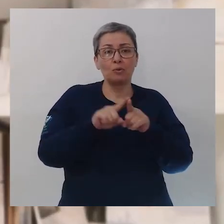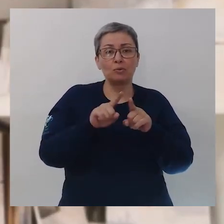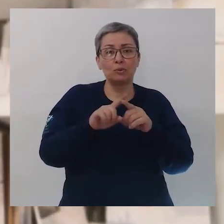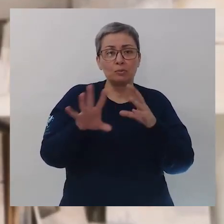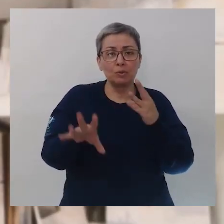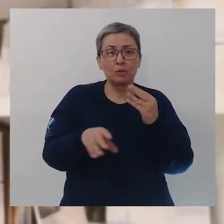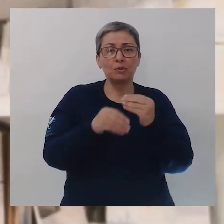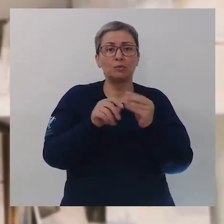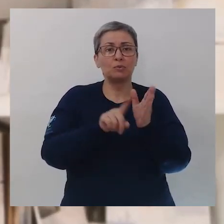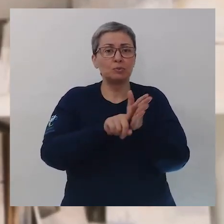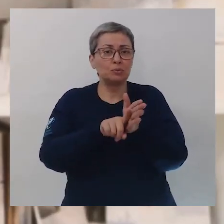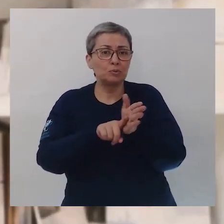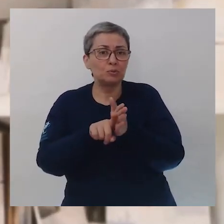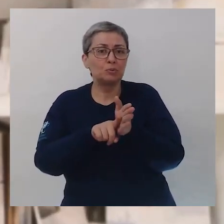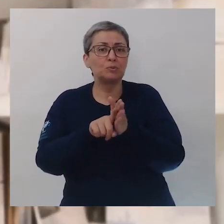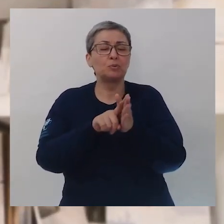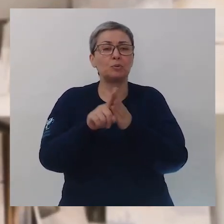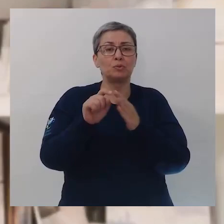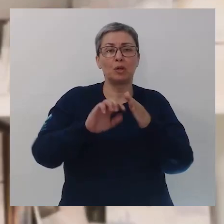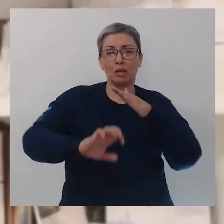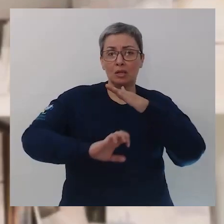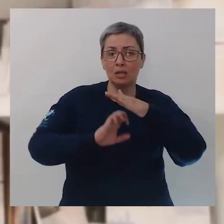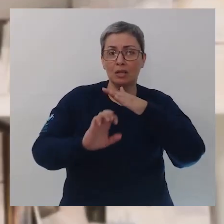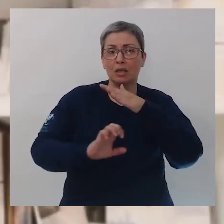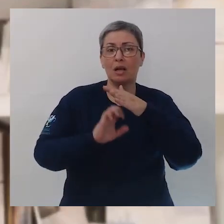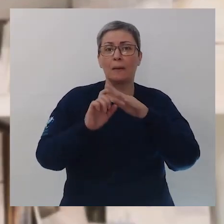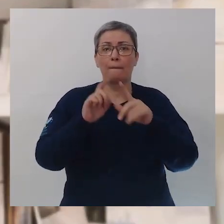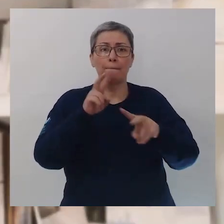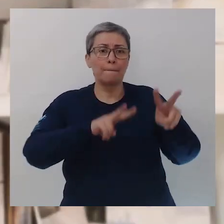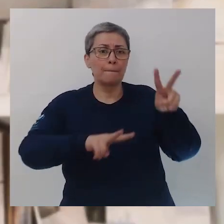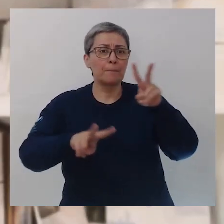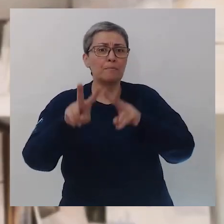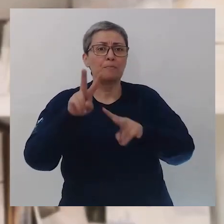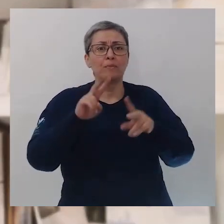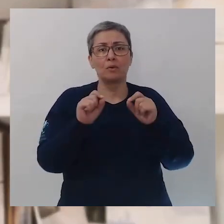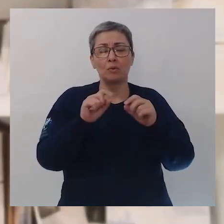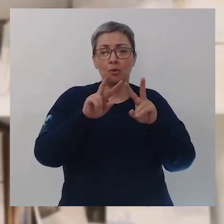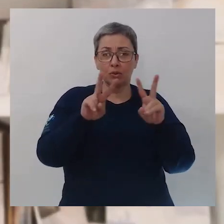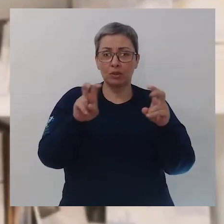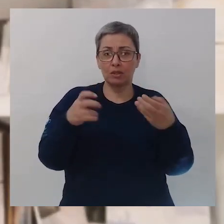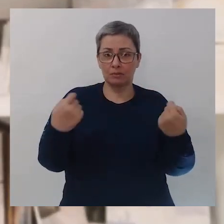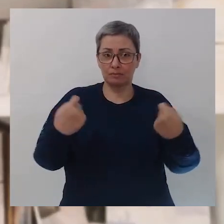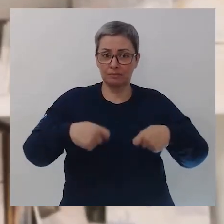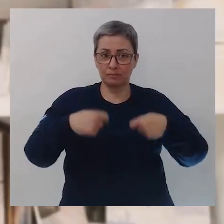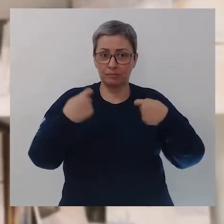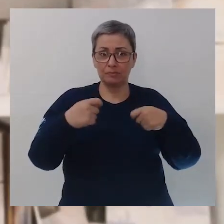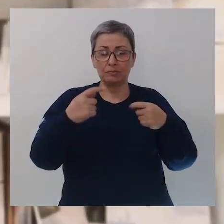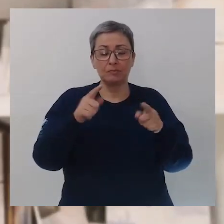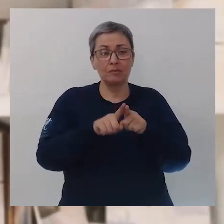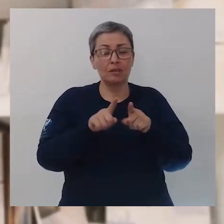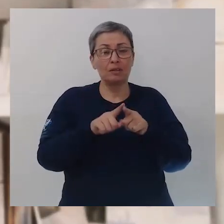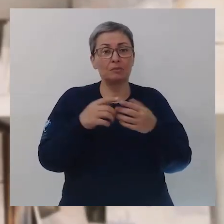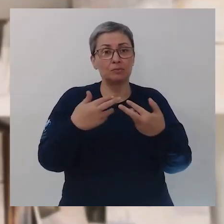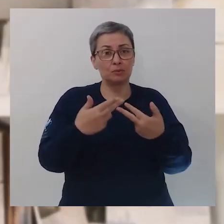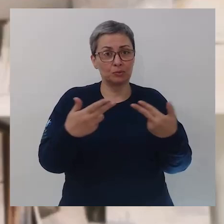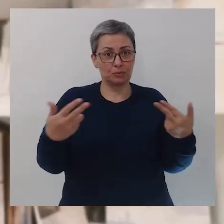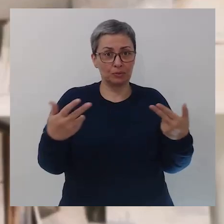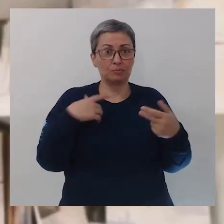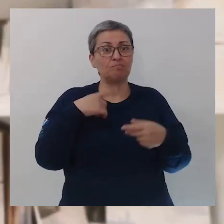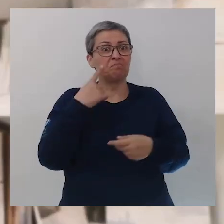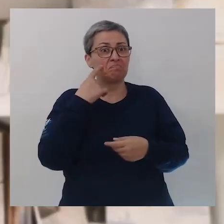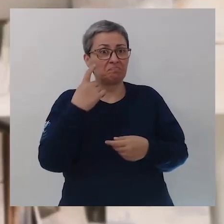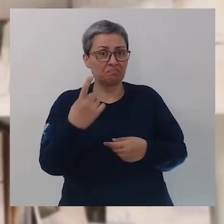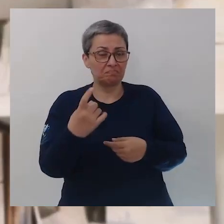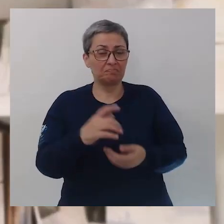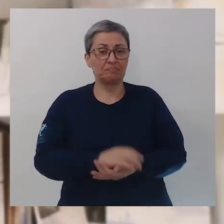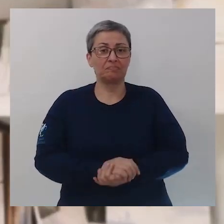que colaboram aí nas pesquisas de empresa, né, a visualizar os seus temas necessários para uma série de coisas.